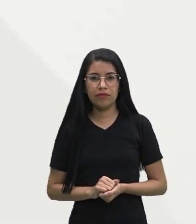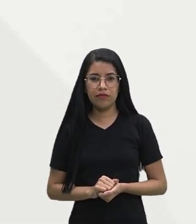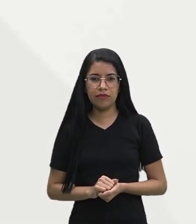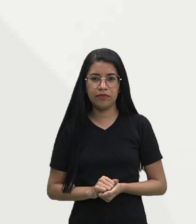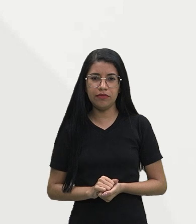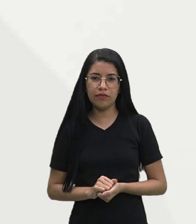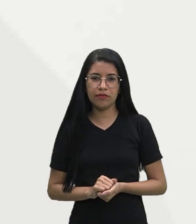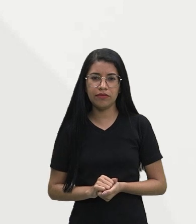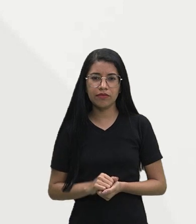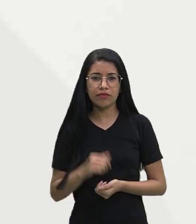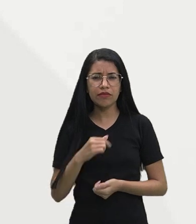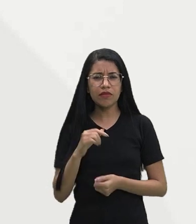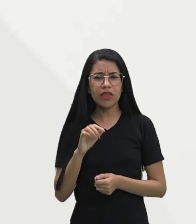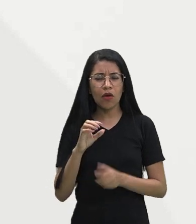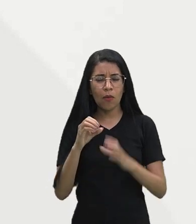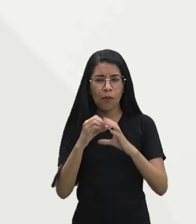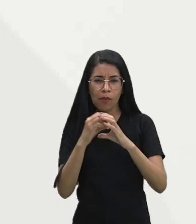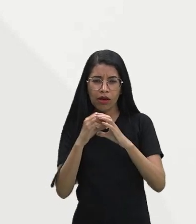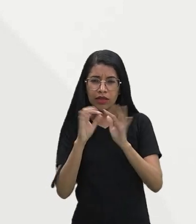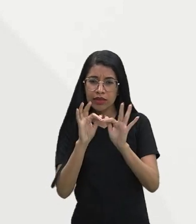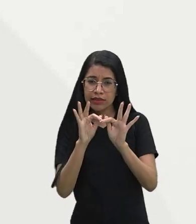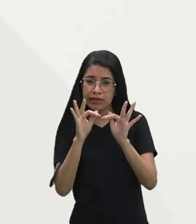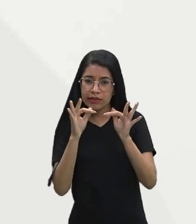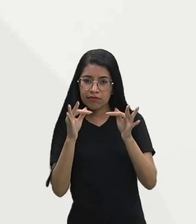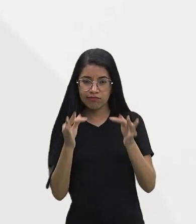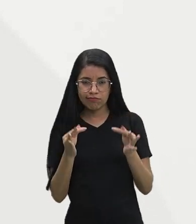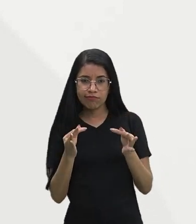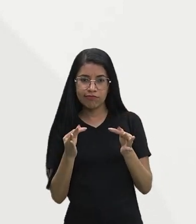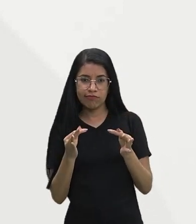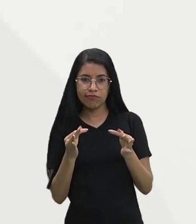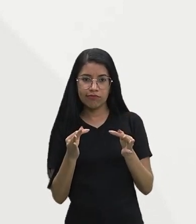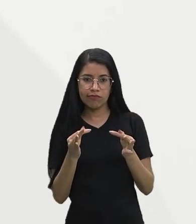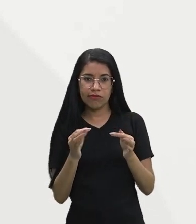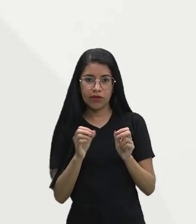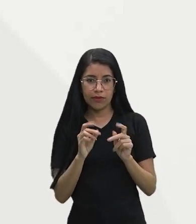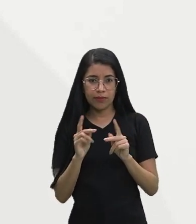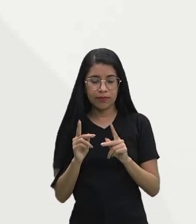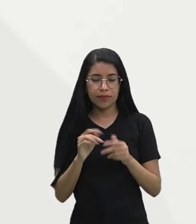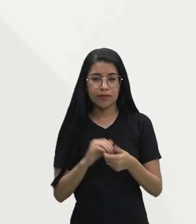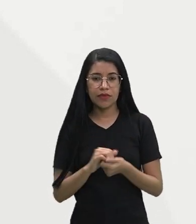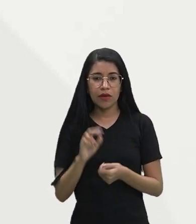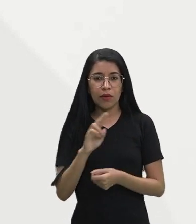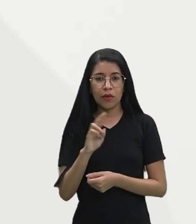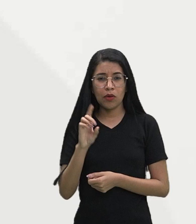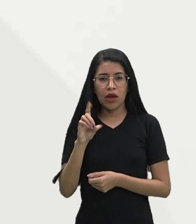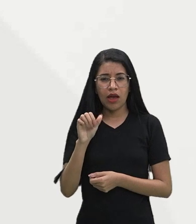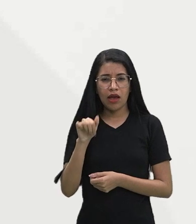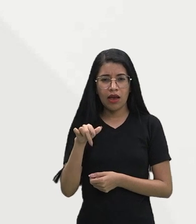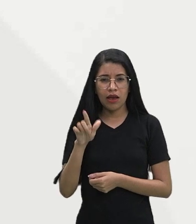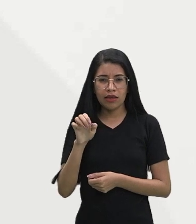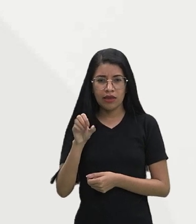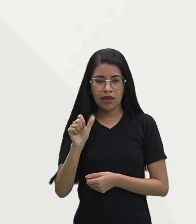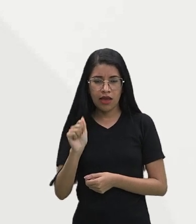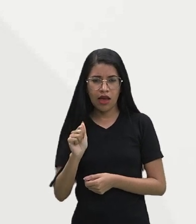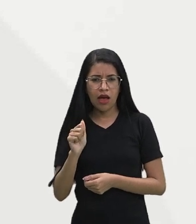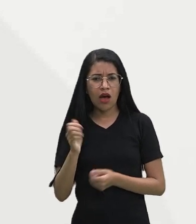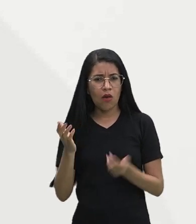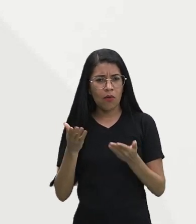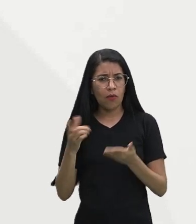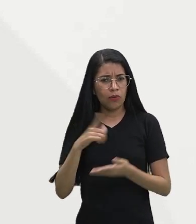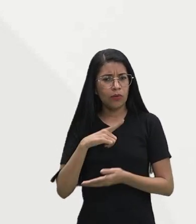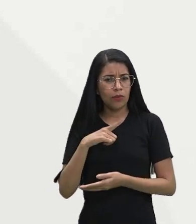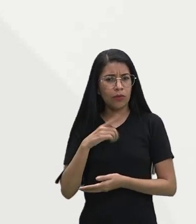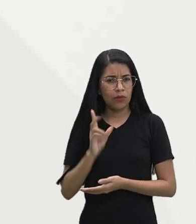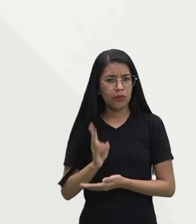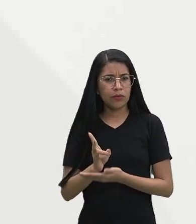tem uma célula simples, gente, uma célula simples, tá? Chamadas de árqueas. A gente ainda tem árqueas até